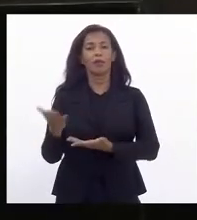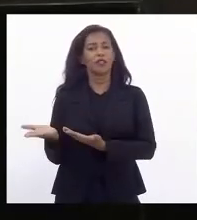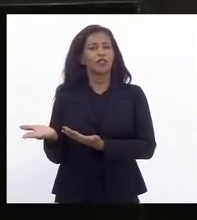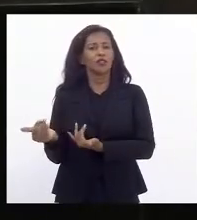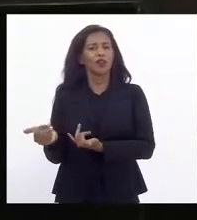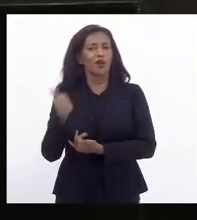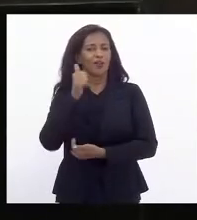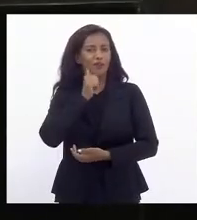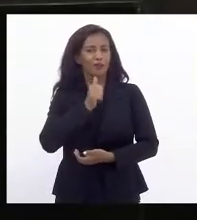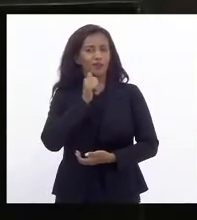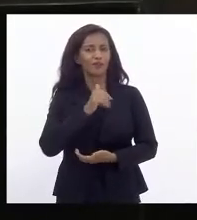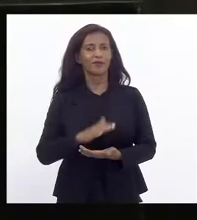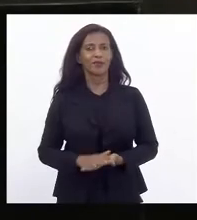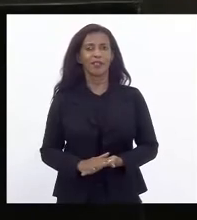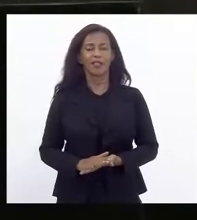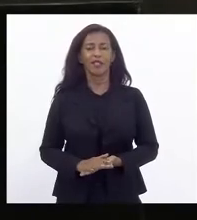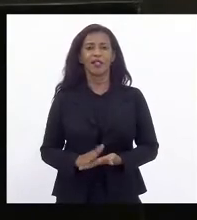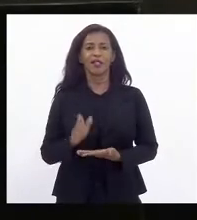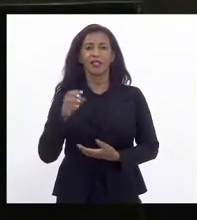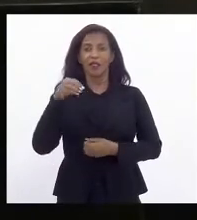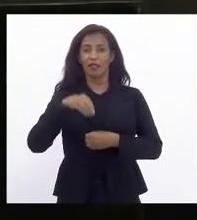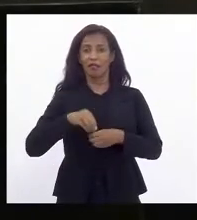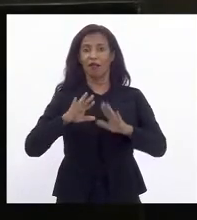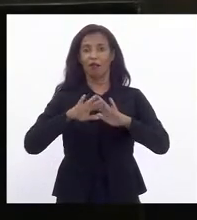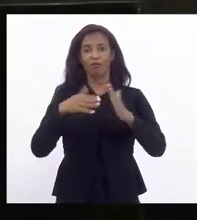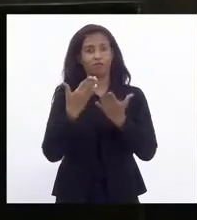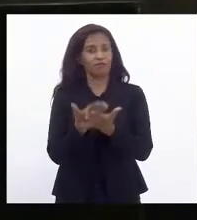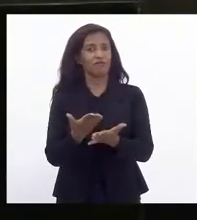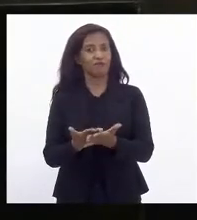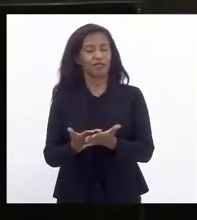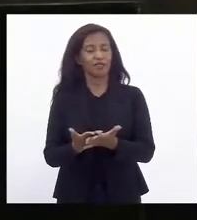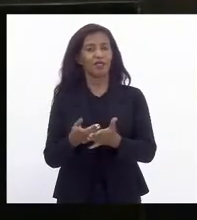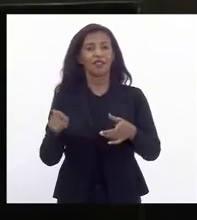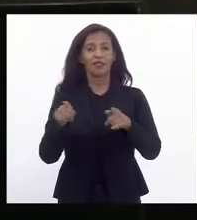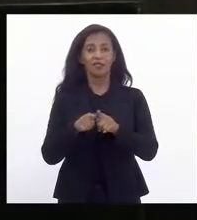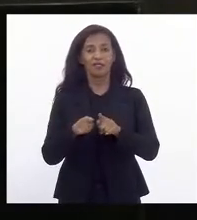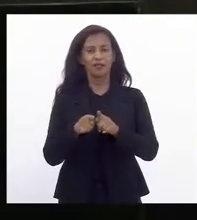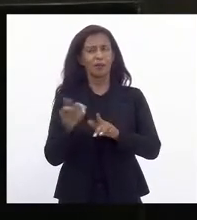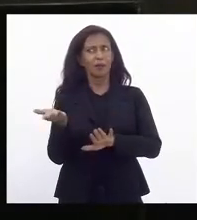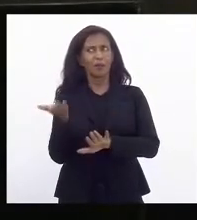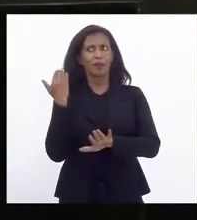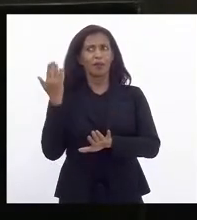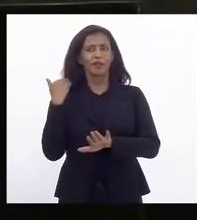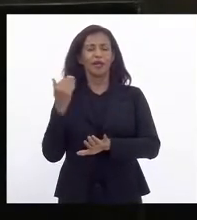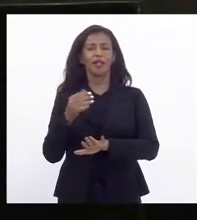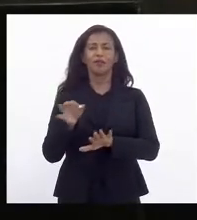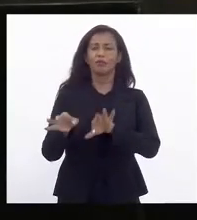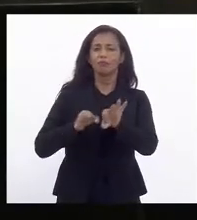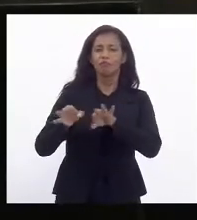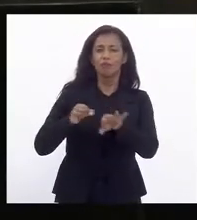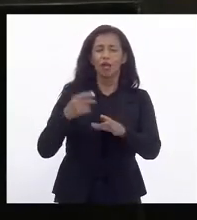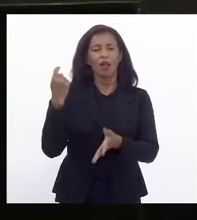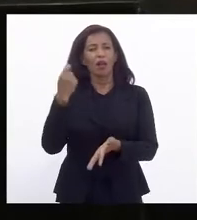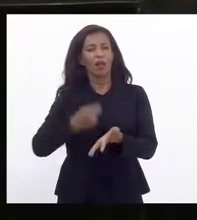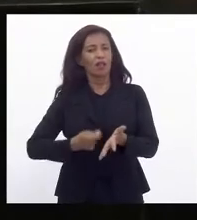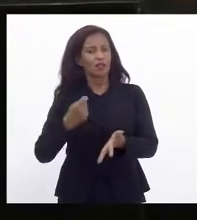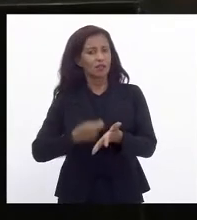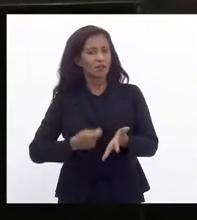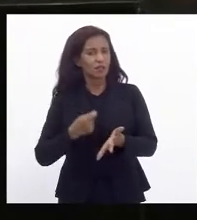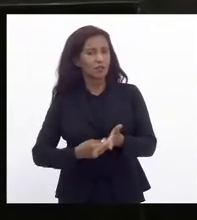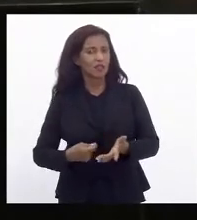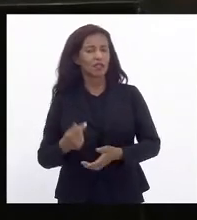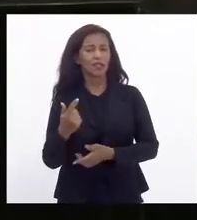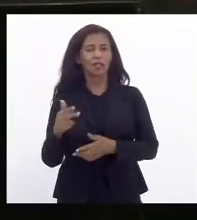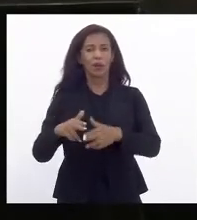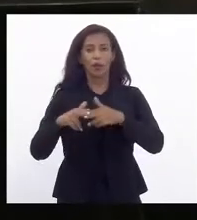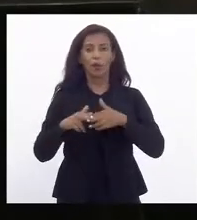nossas meninas e adolescentes nas escolas. No entanto, à época, o projeto enfrentou resistência. Por